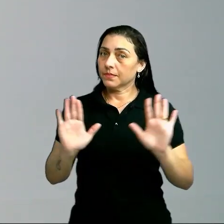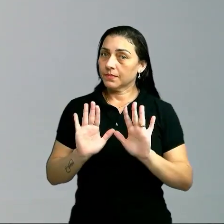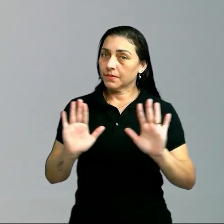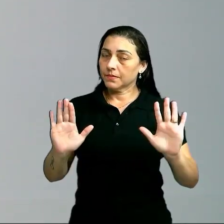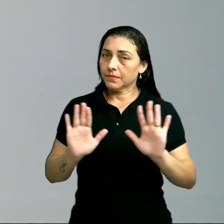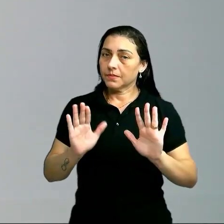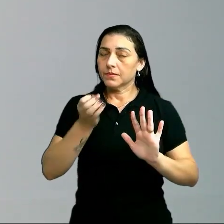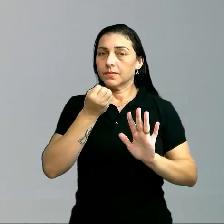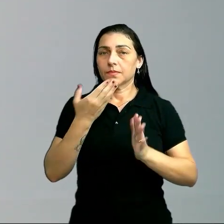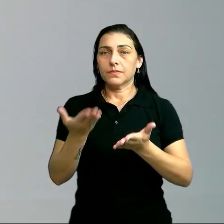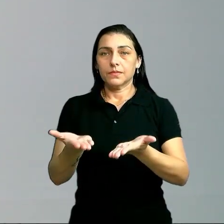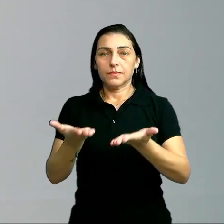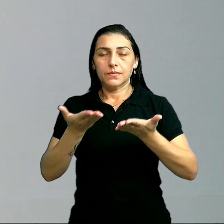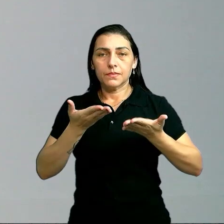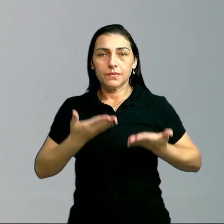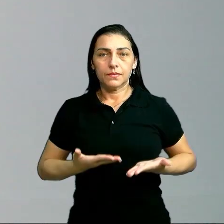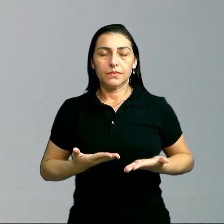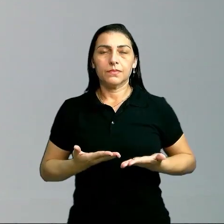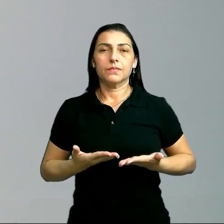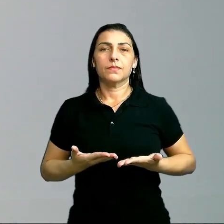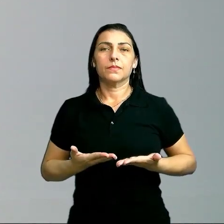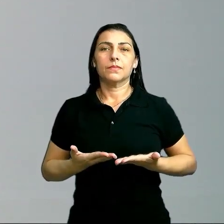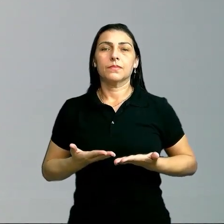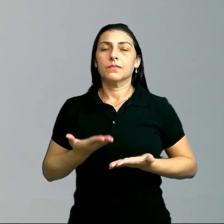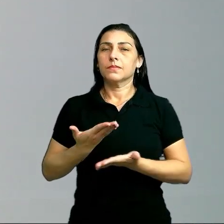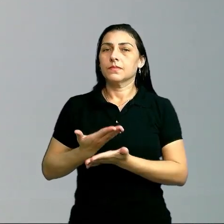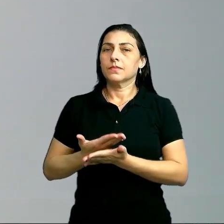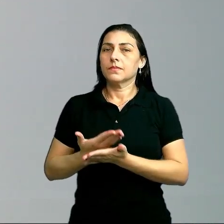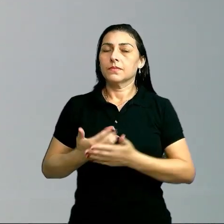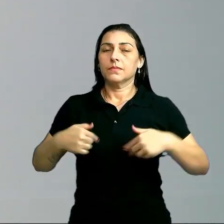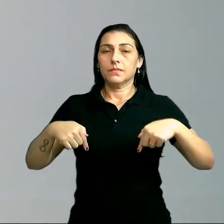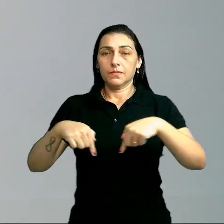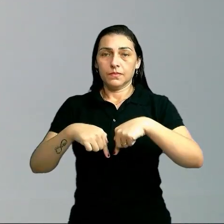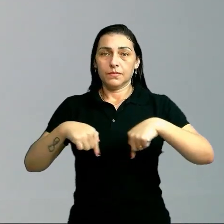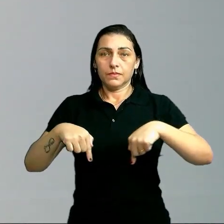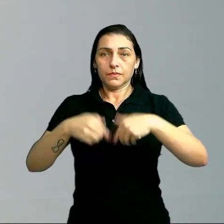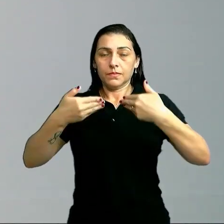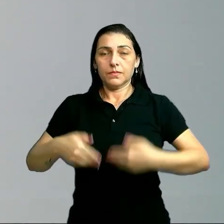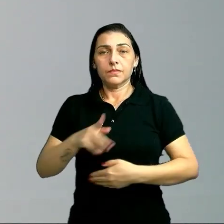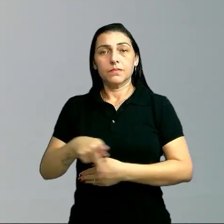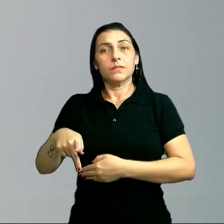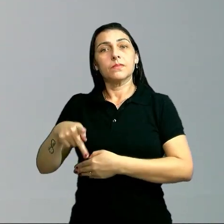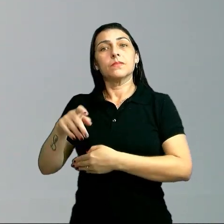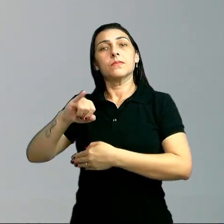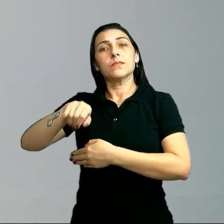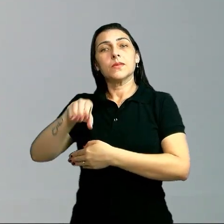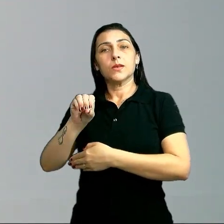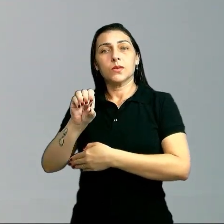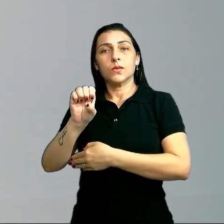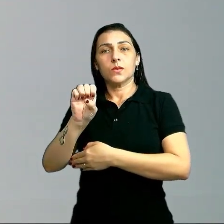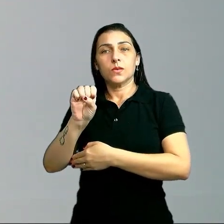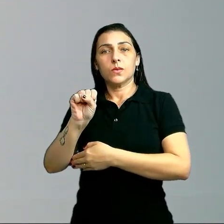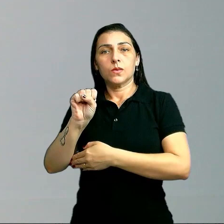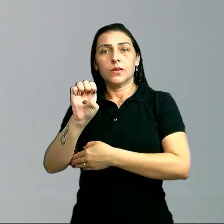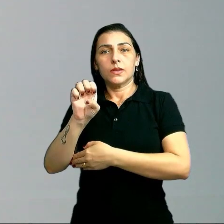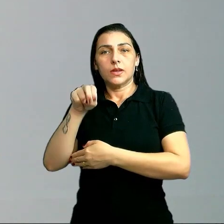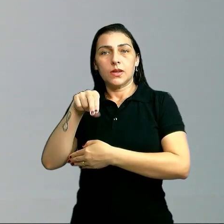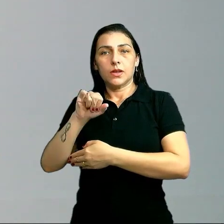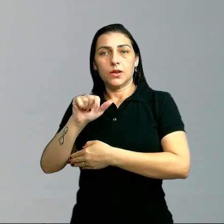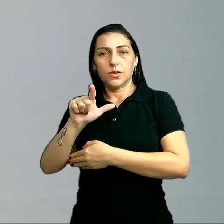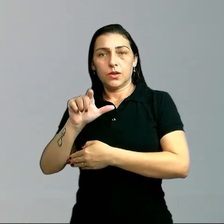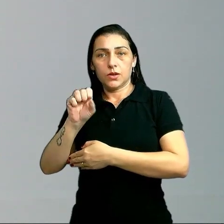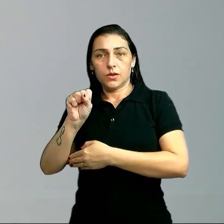Olá, seja muito bem-vindo, muito bem-vinda a mais uma aula de Química. Eu sou o professor Josenilson e hoje